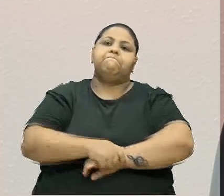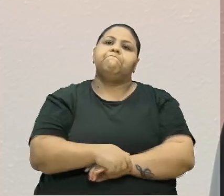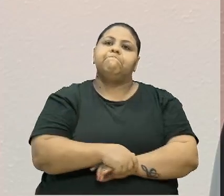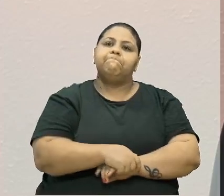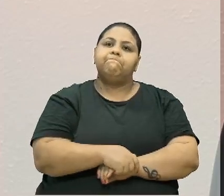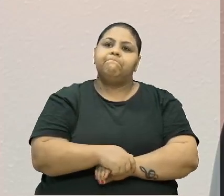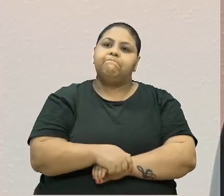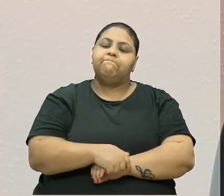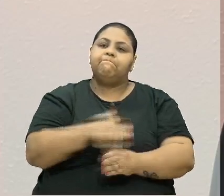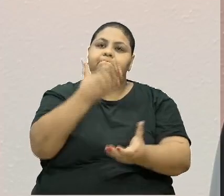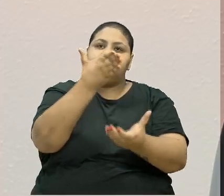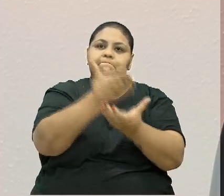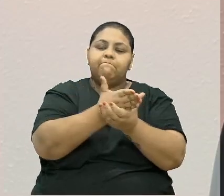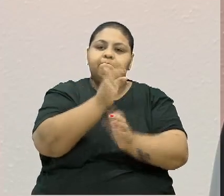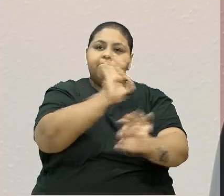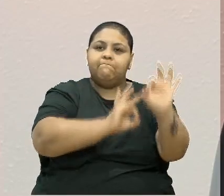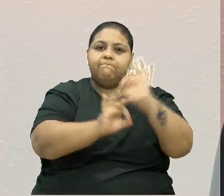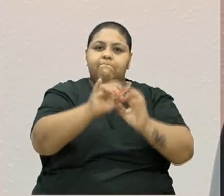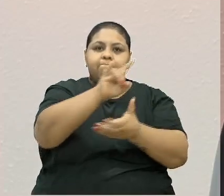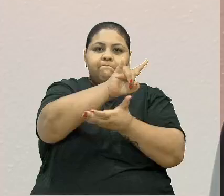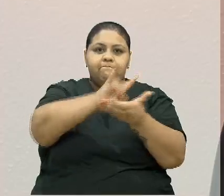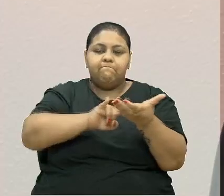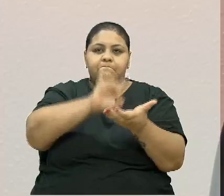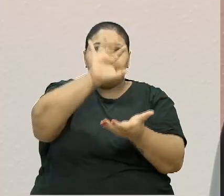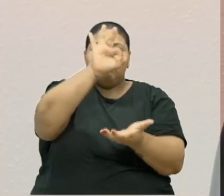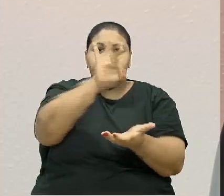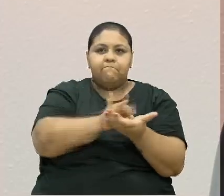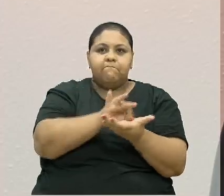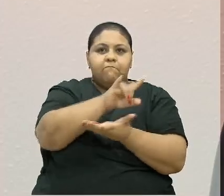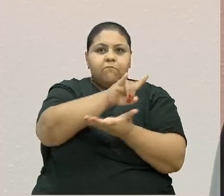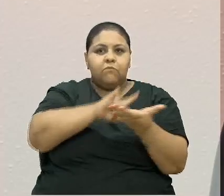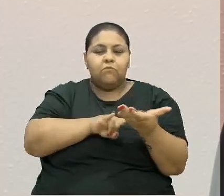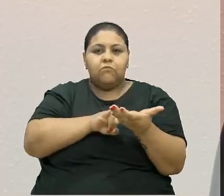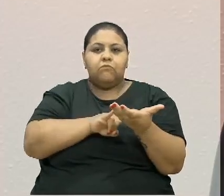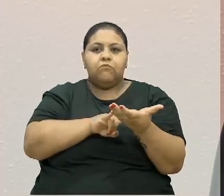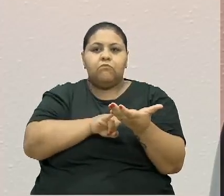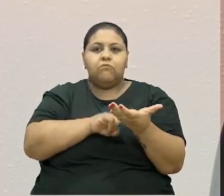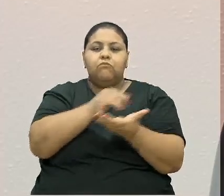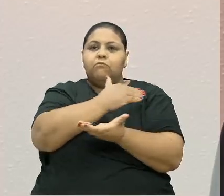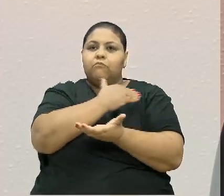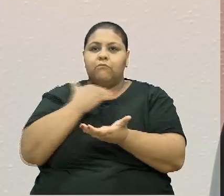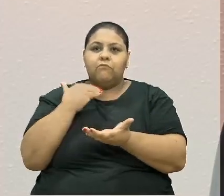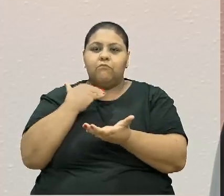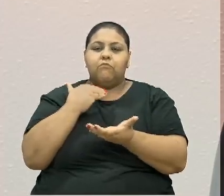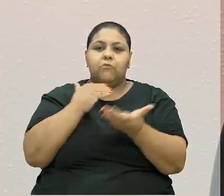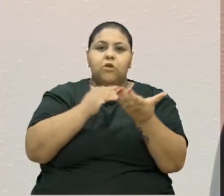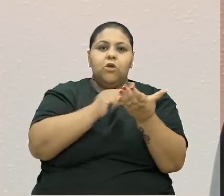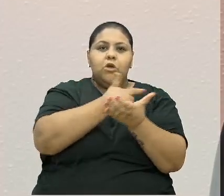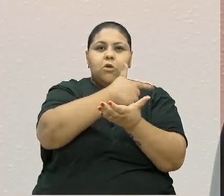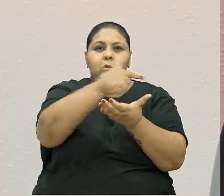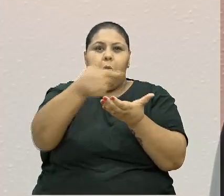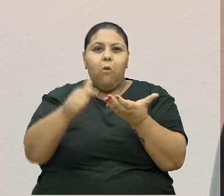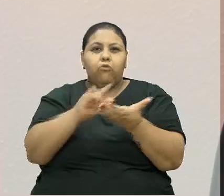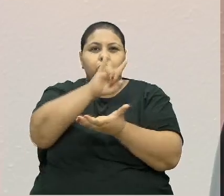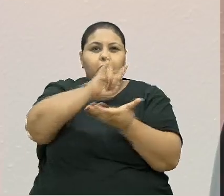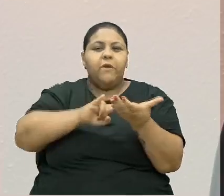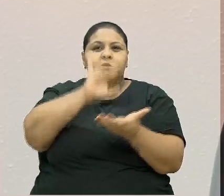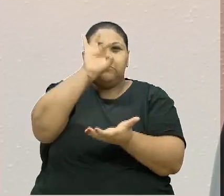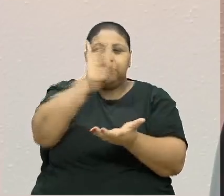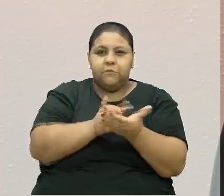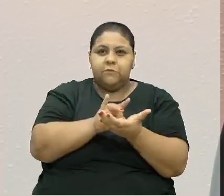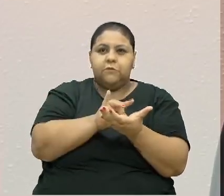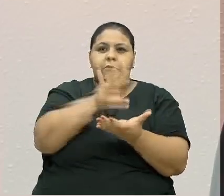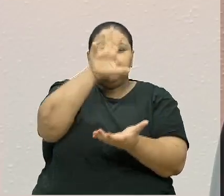O processo vem instruído com histórico, mapa de localização, baixo-assinado, certidão de óbito e certidões judiciais negativas.